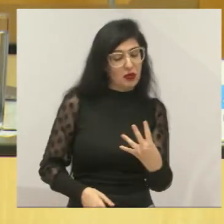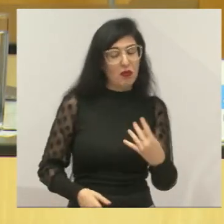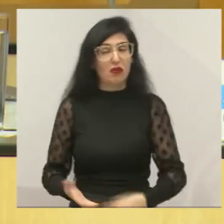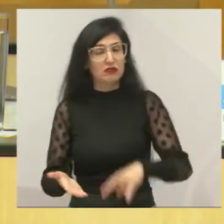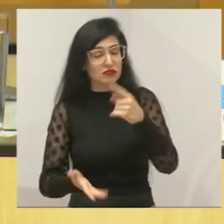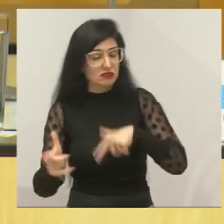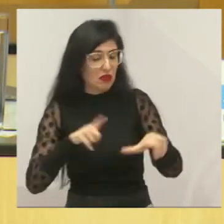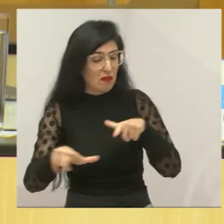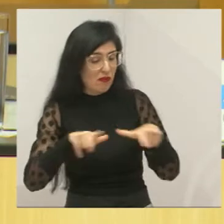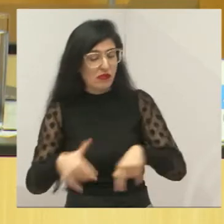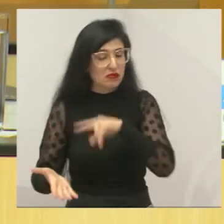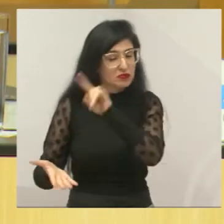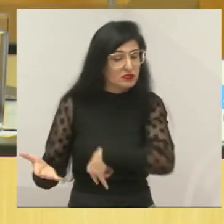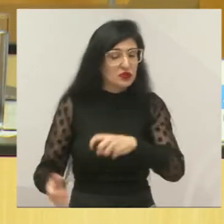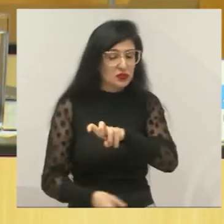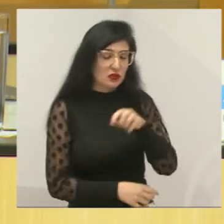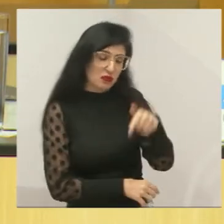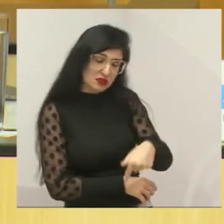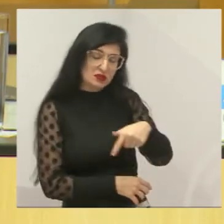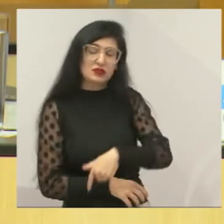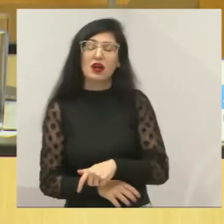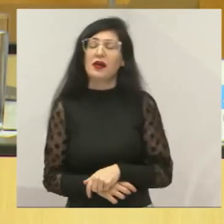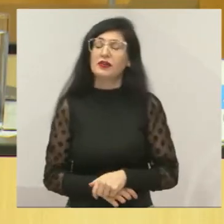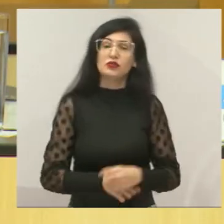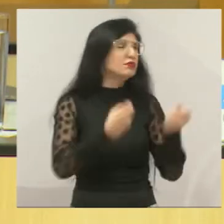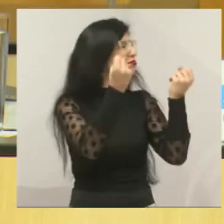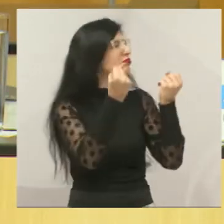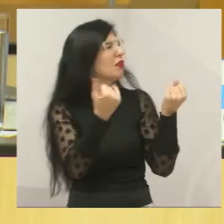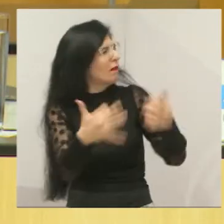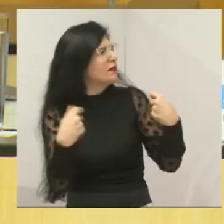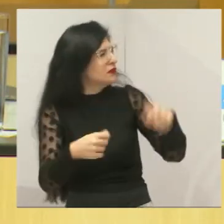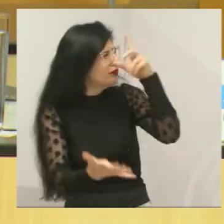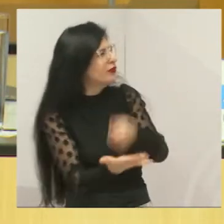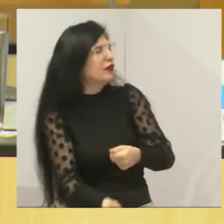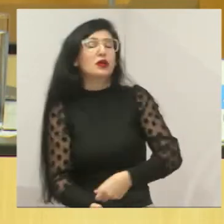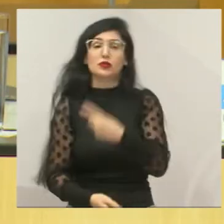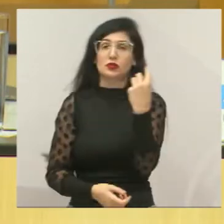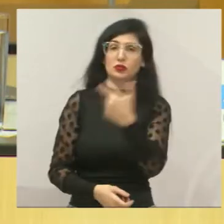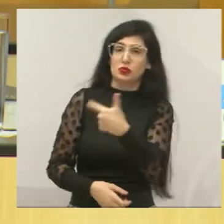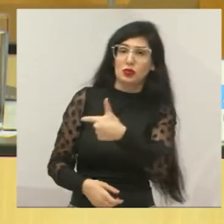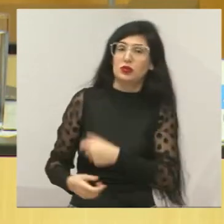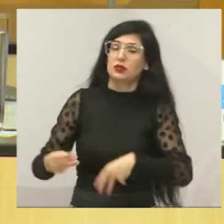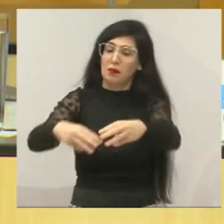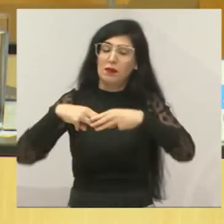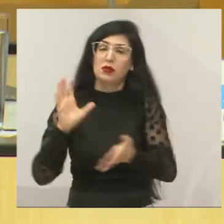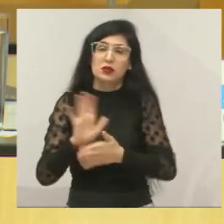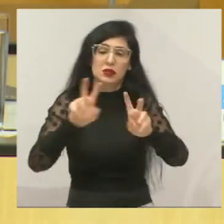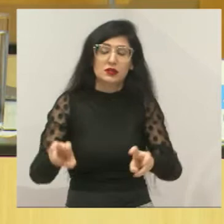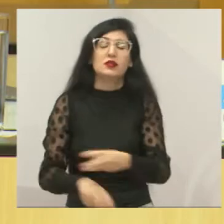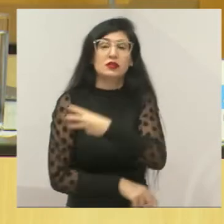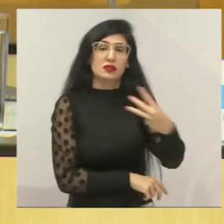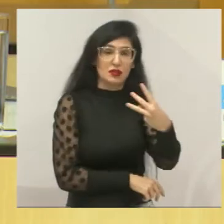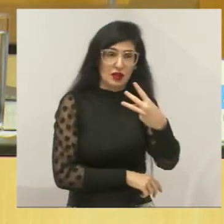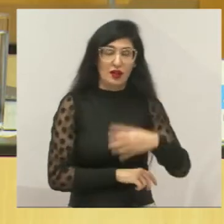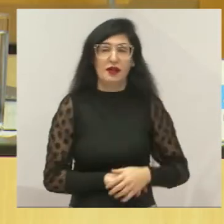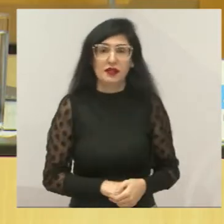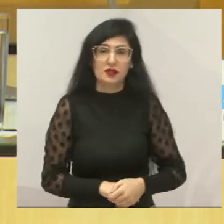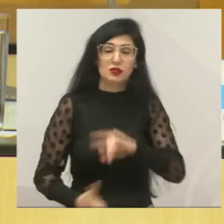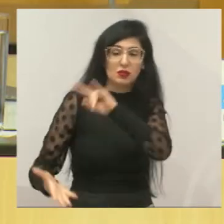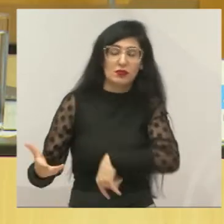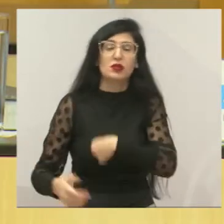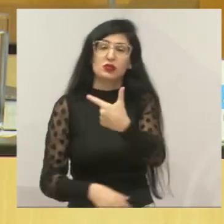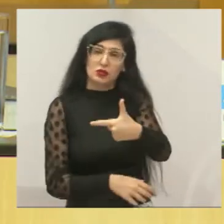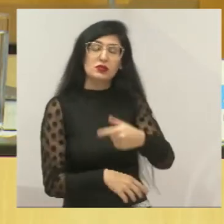trabalhos, sendo 57 indicações, 2 moções, 13 requerimentos e 2 pedidos de